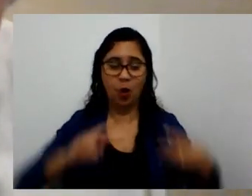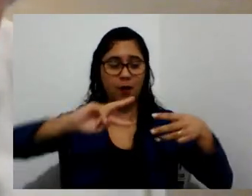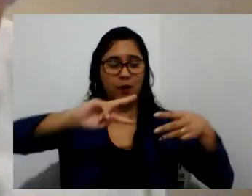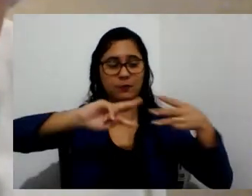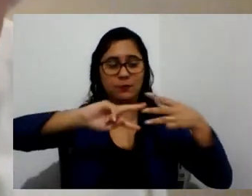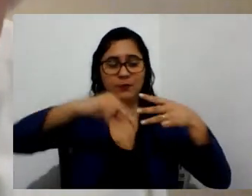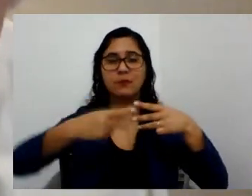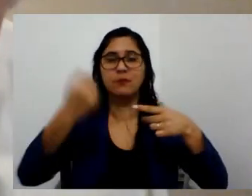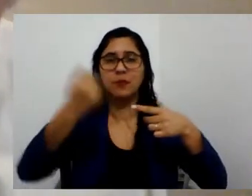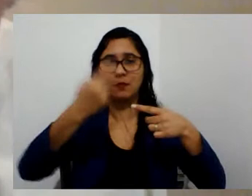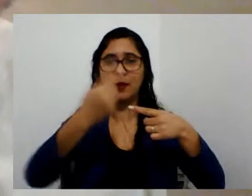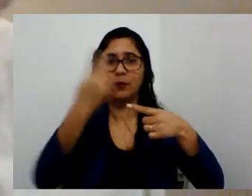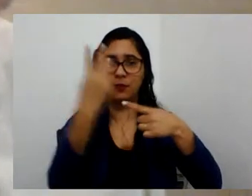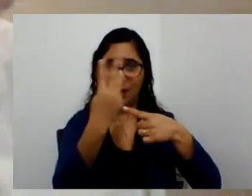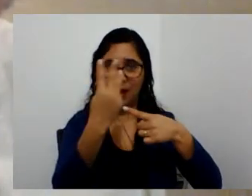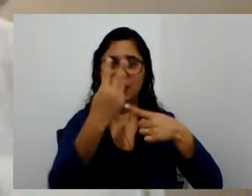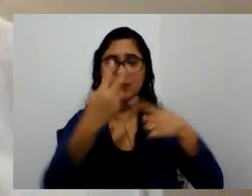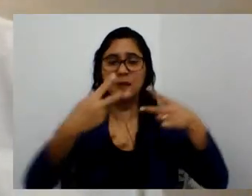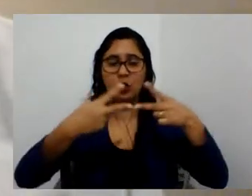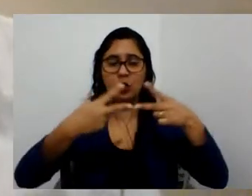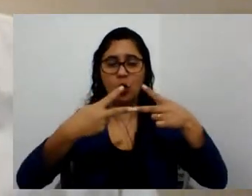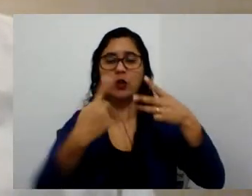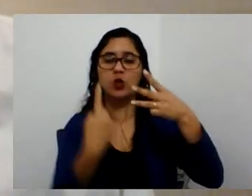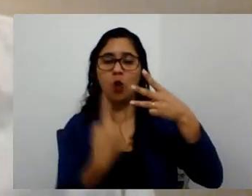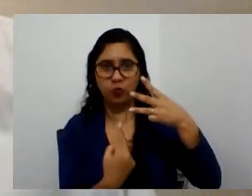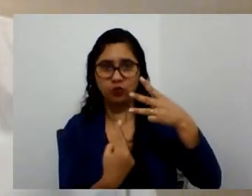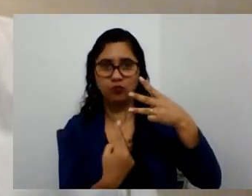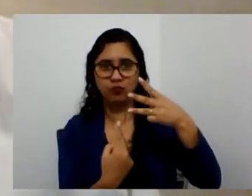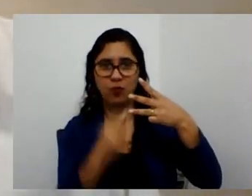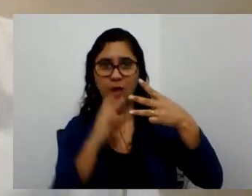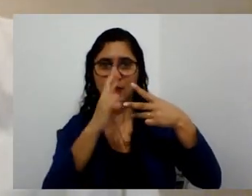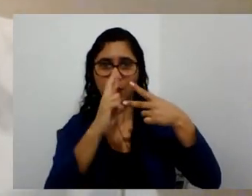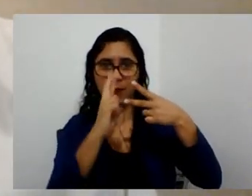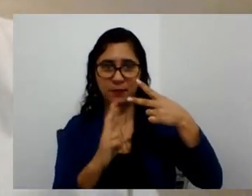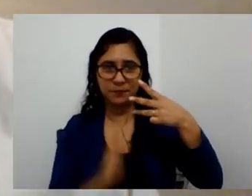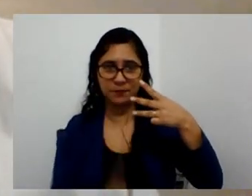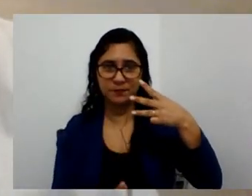3, 2 e 1. Certo?